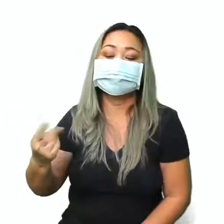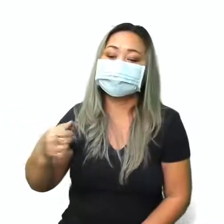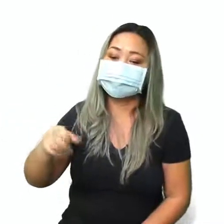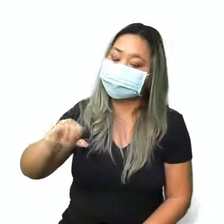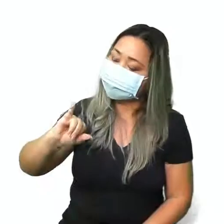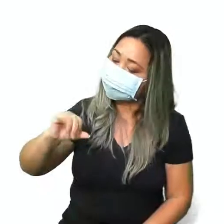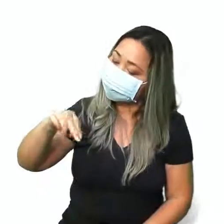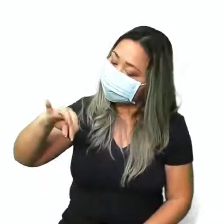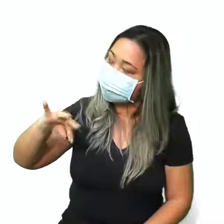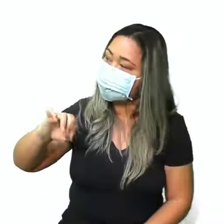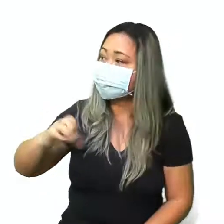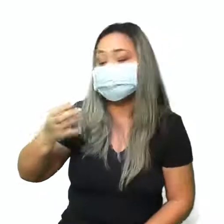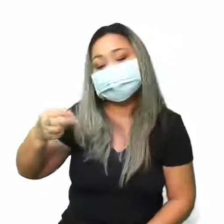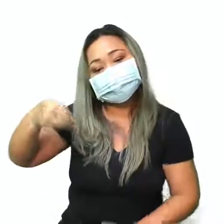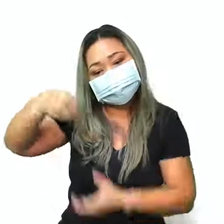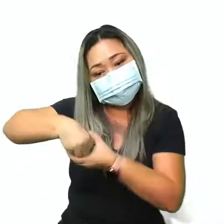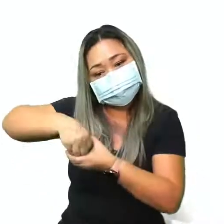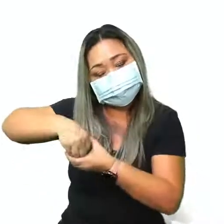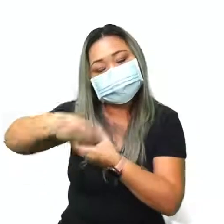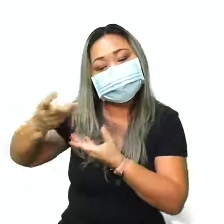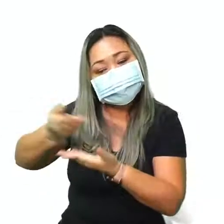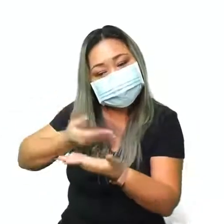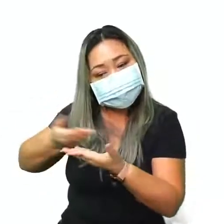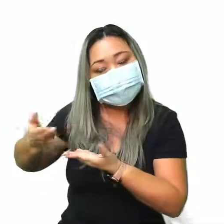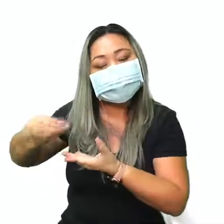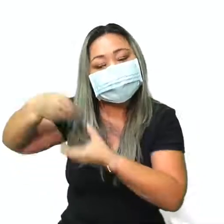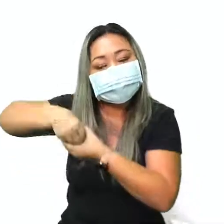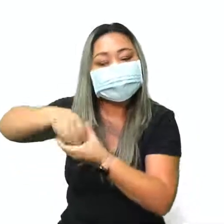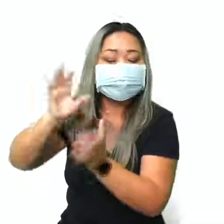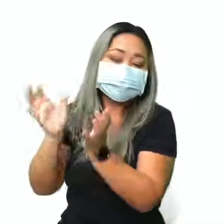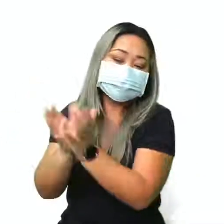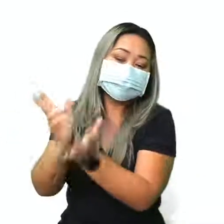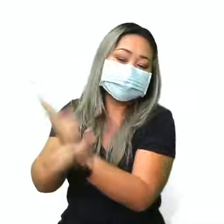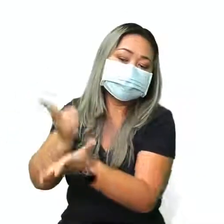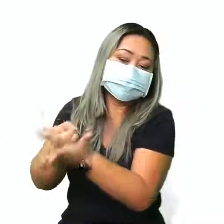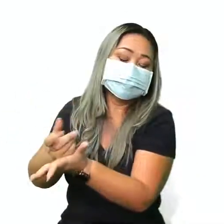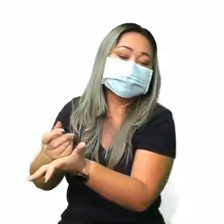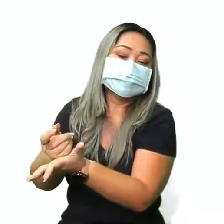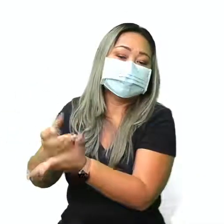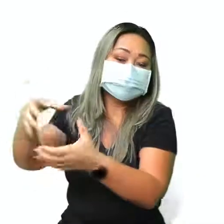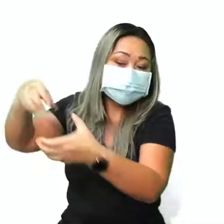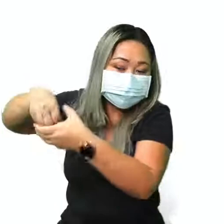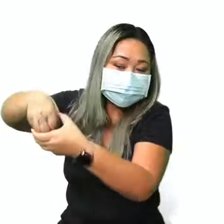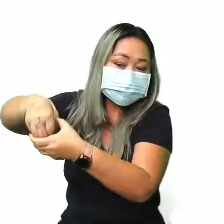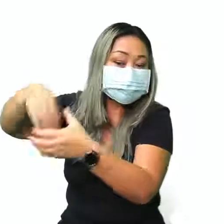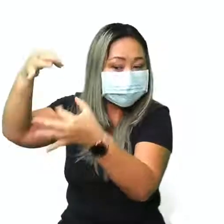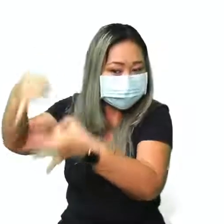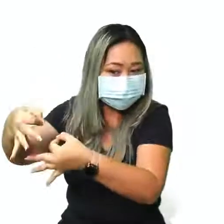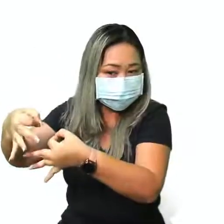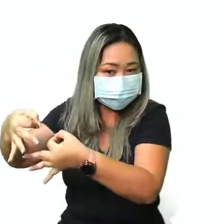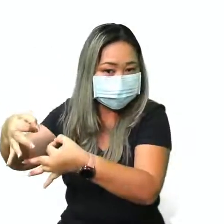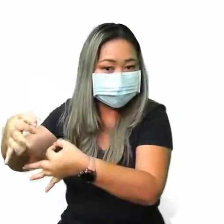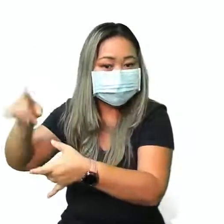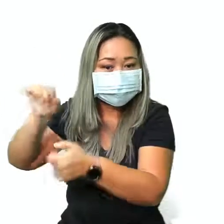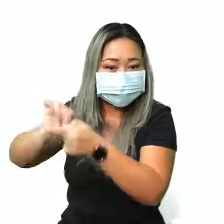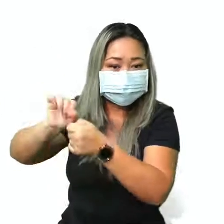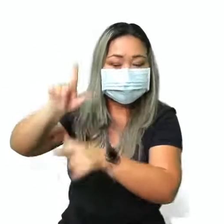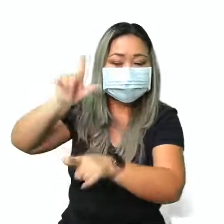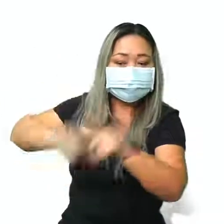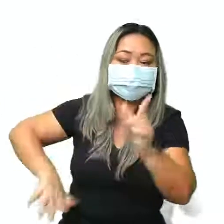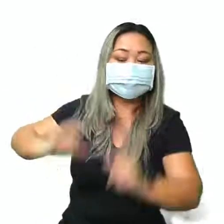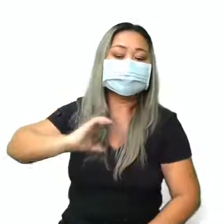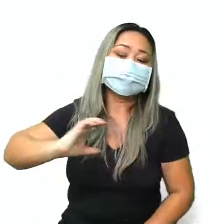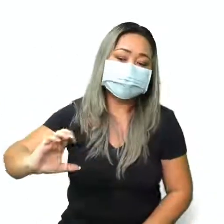Intra está entre a relação de competição dentro dos indivíduos da mesma espécie. Certo? Então, a questão,